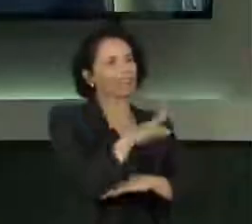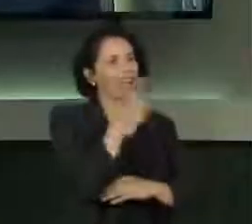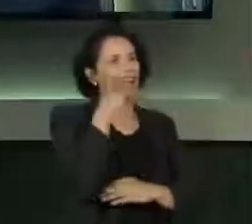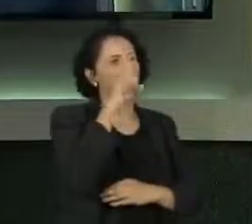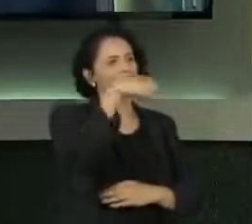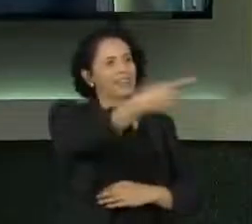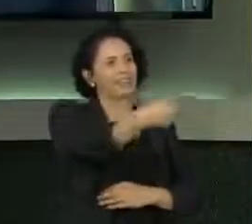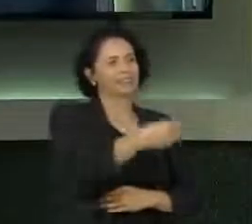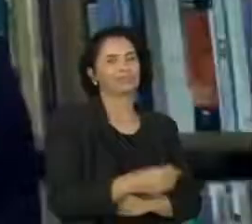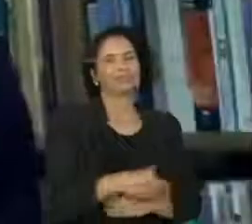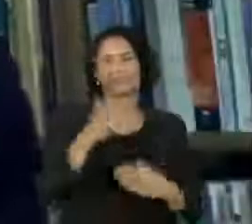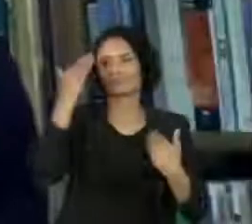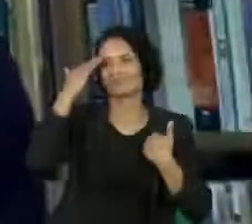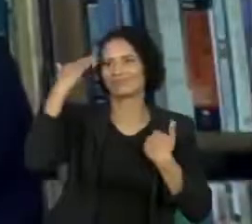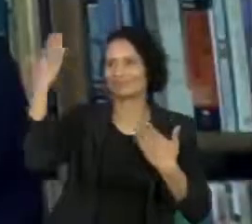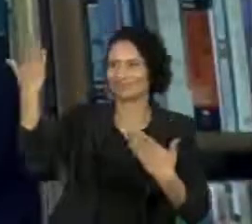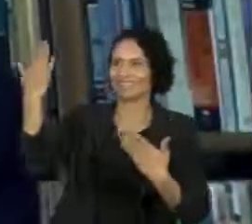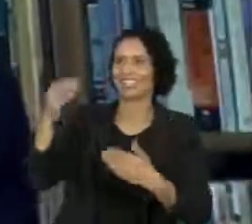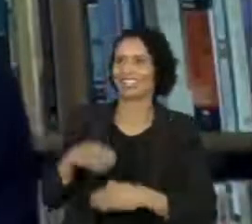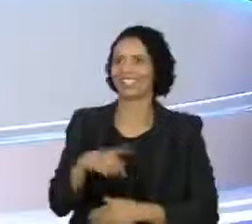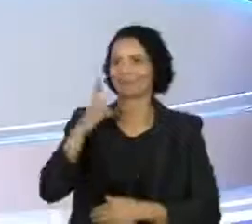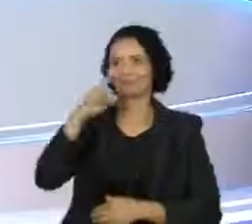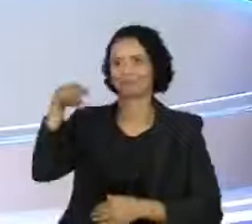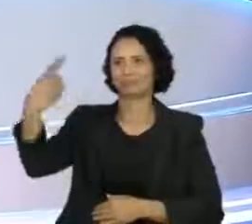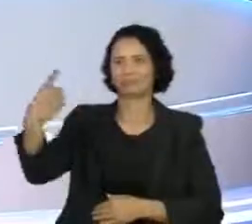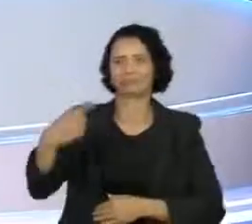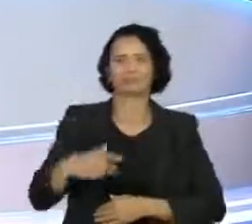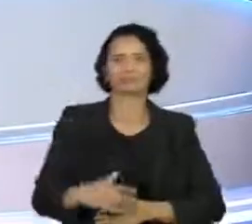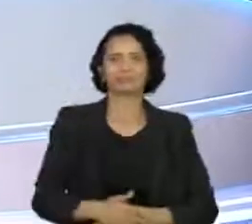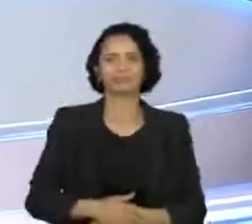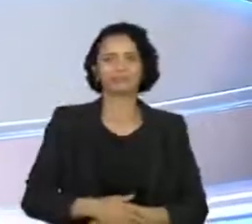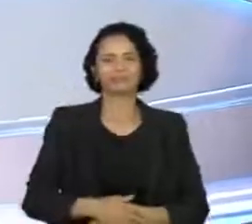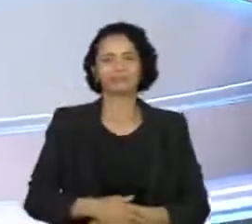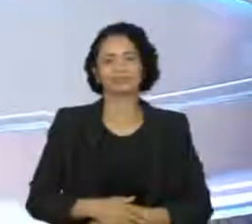próxima. Muito obrigado, Joyce. Até breve. A gente fica por aqui. Ótimo.